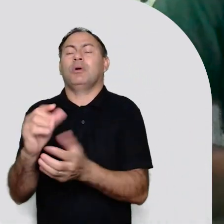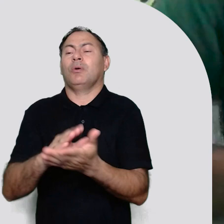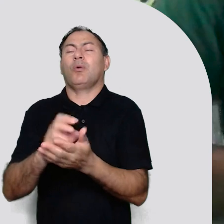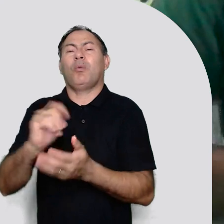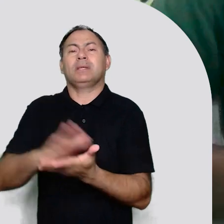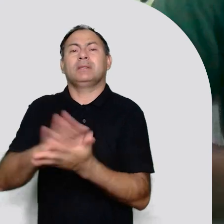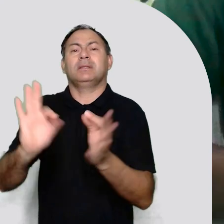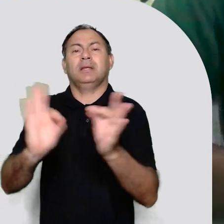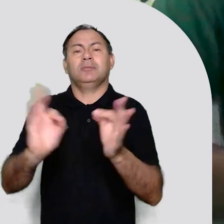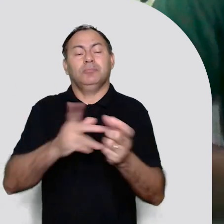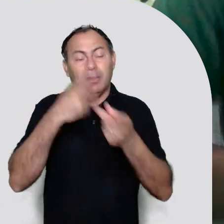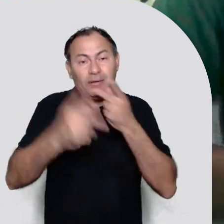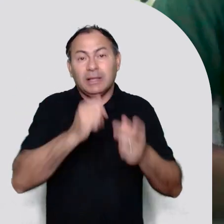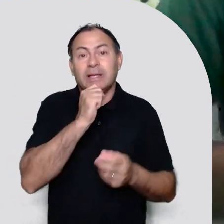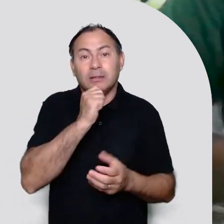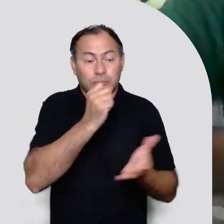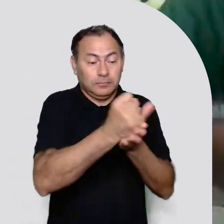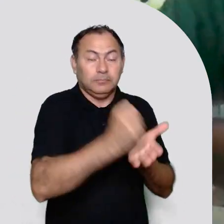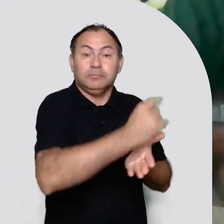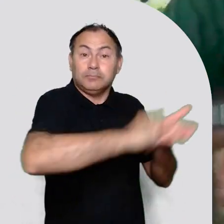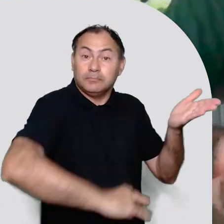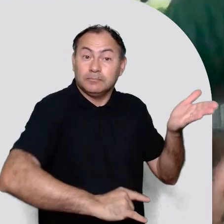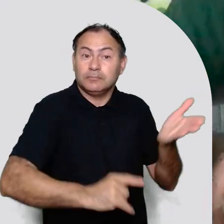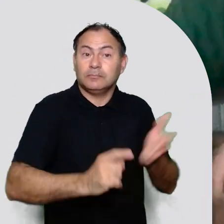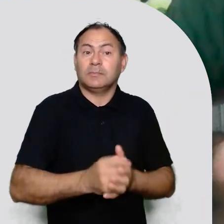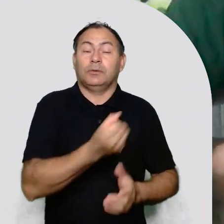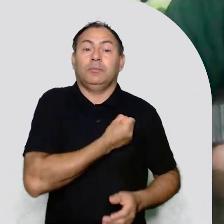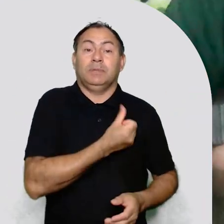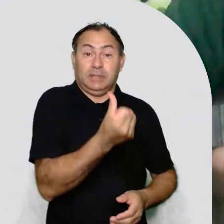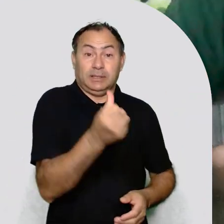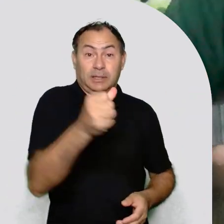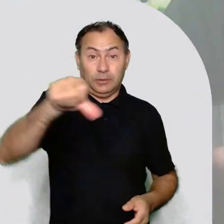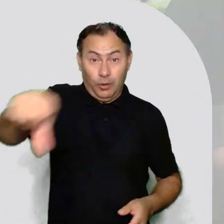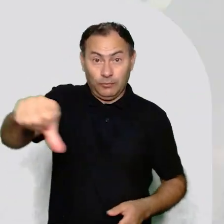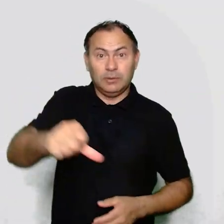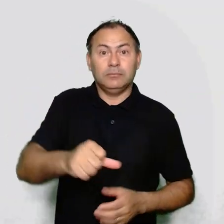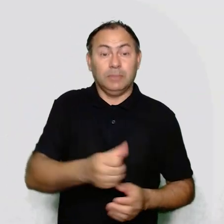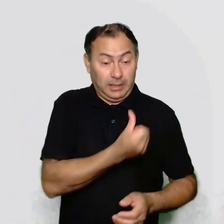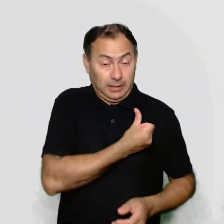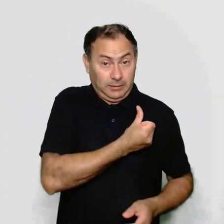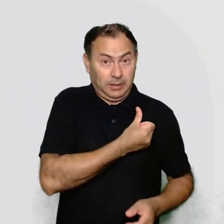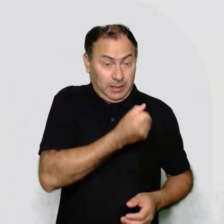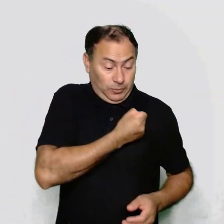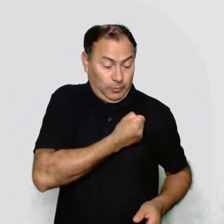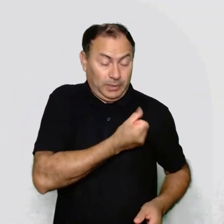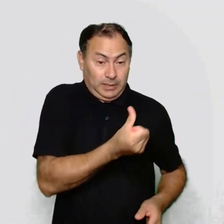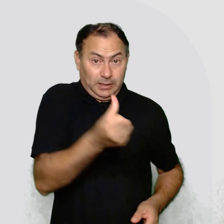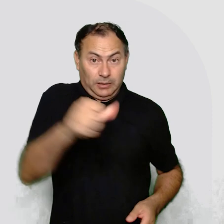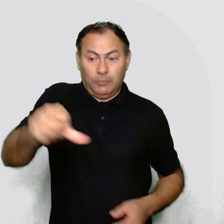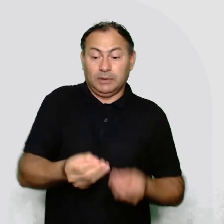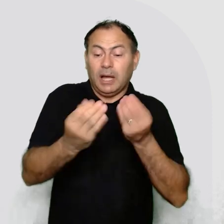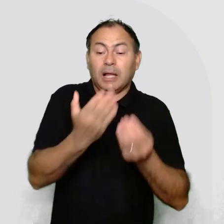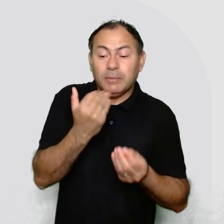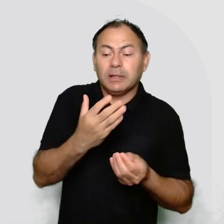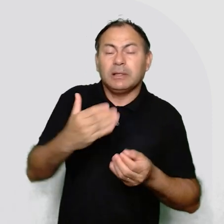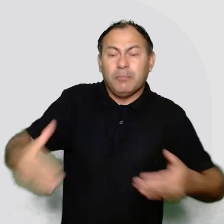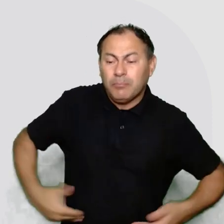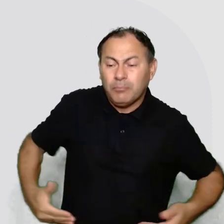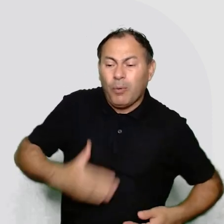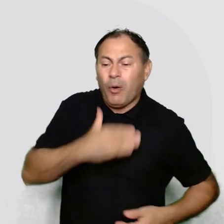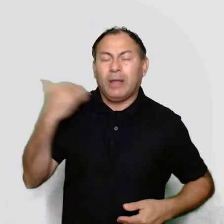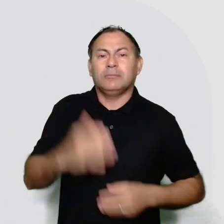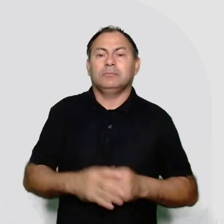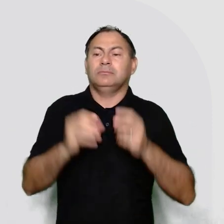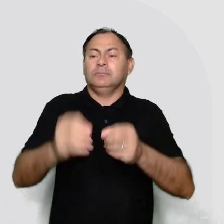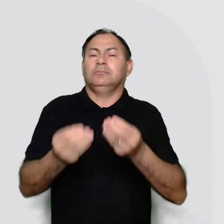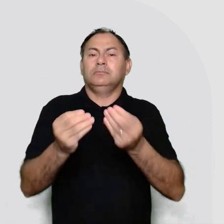quase nada. E vai dizer ainda o documento, número 69, alimenta quem está morrendo de fome, porque se não